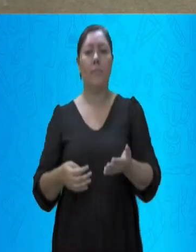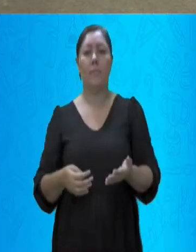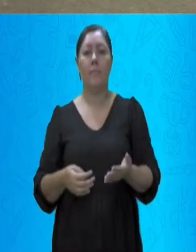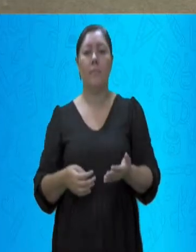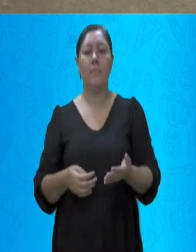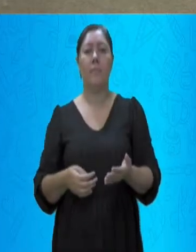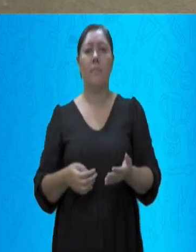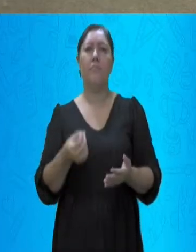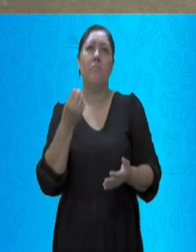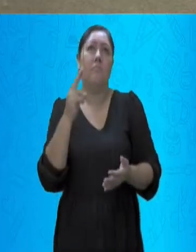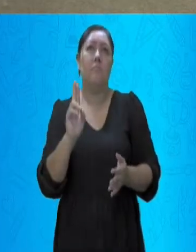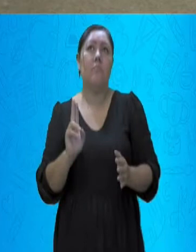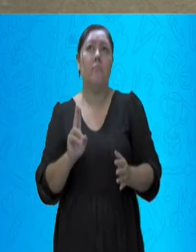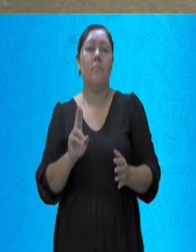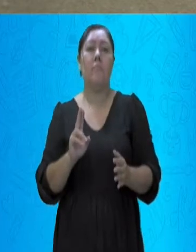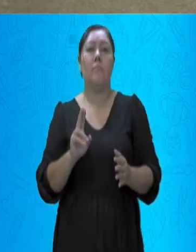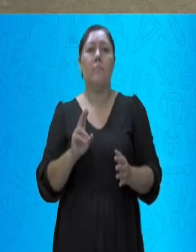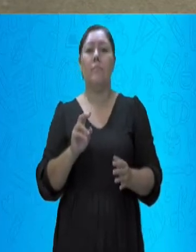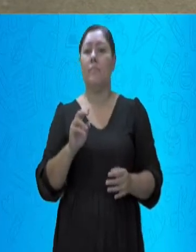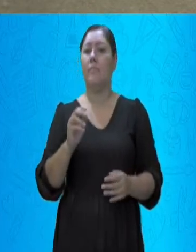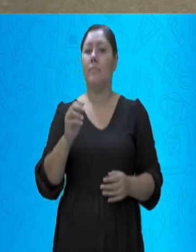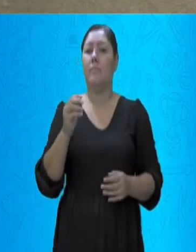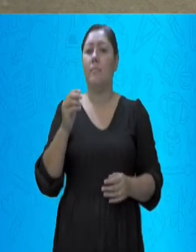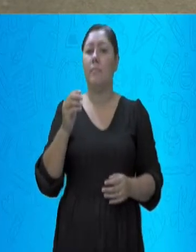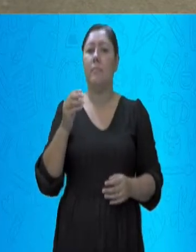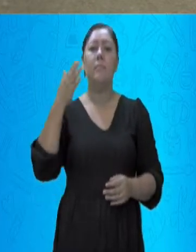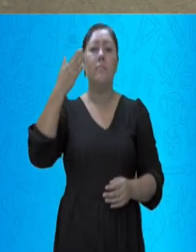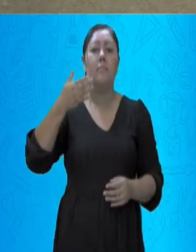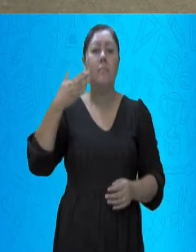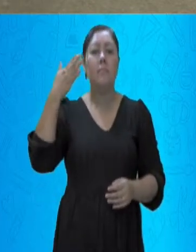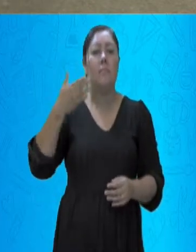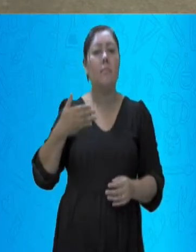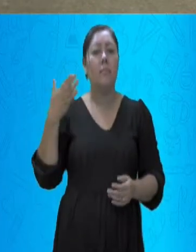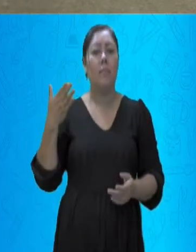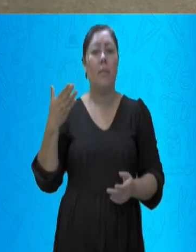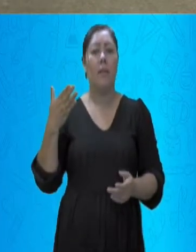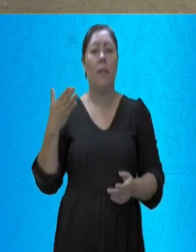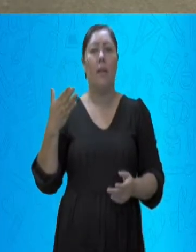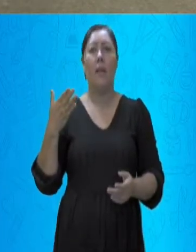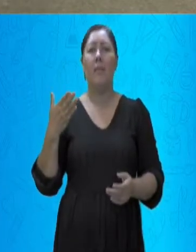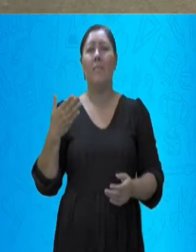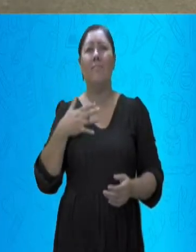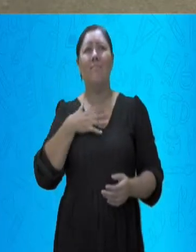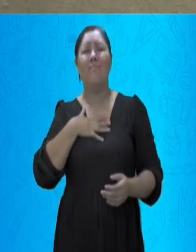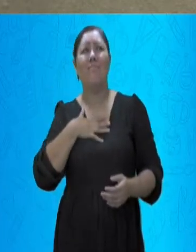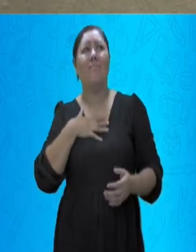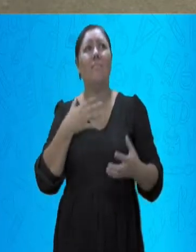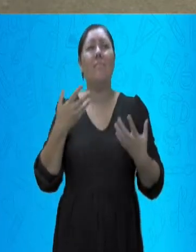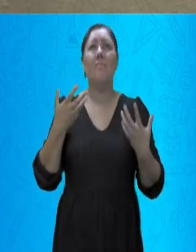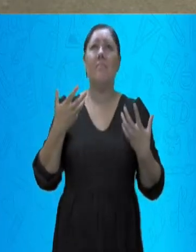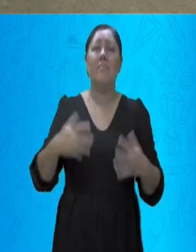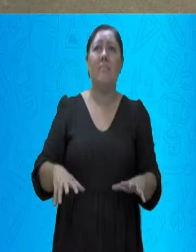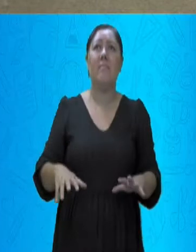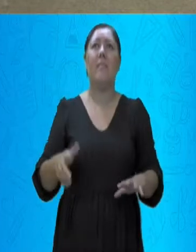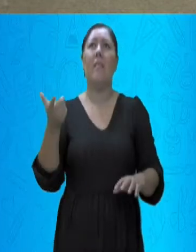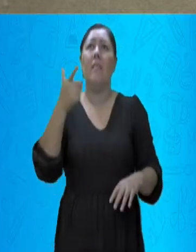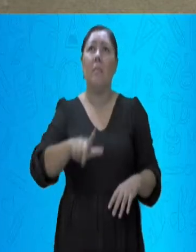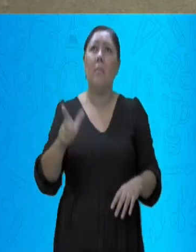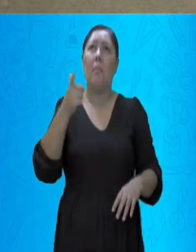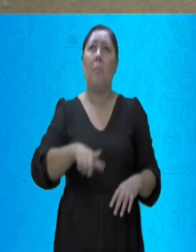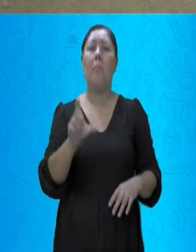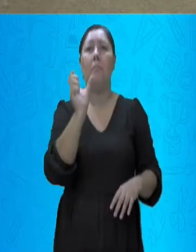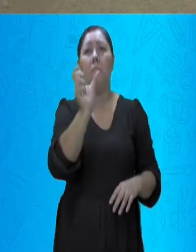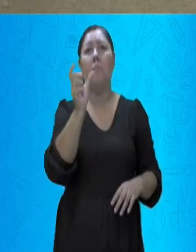ou a gente vai mesmo fazer uma palestra e eu não quero repetir as palavras. Então, por exemplo, eu vou